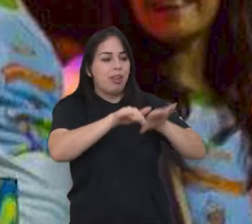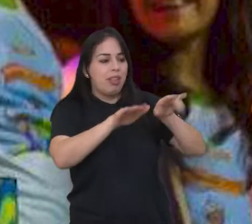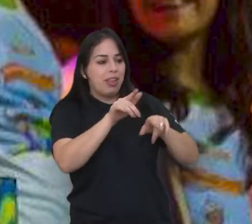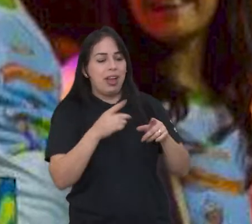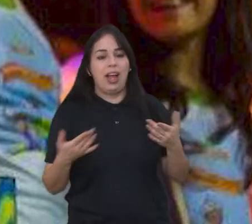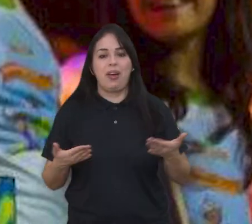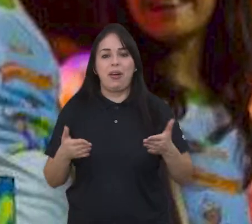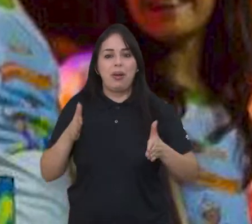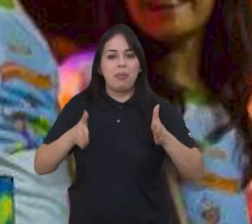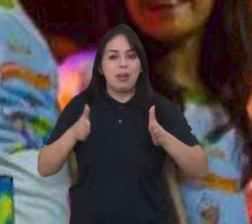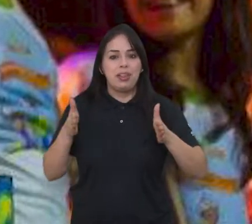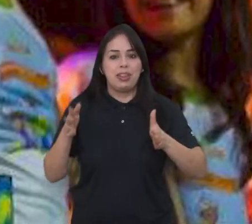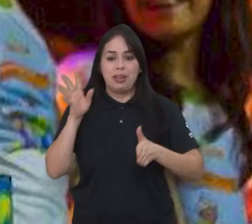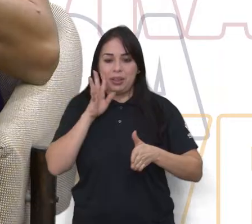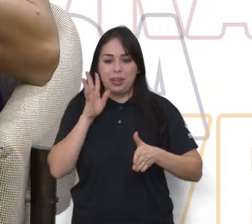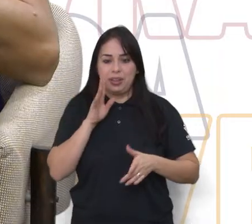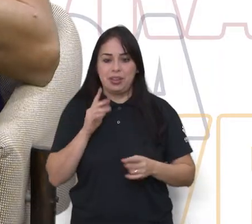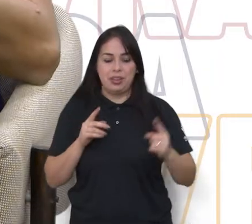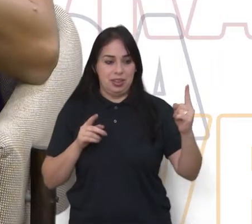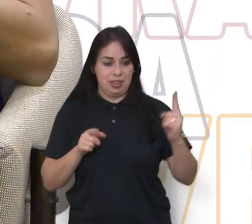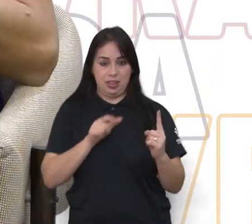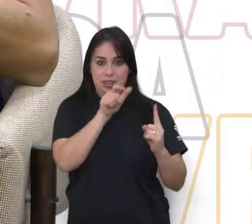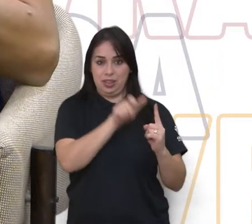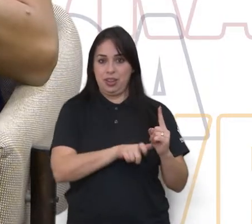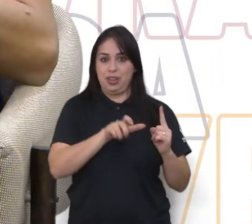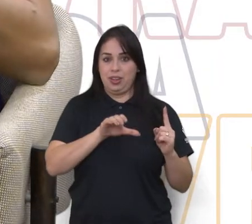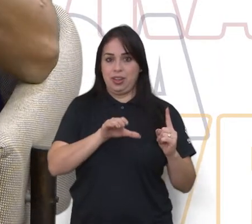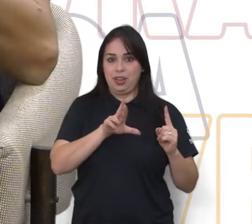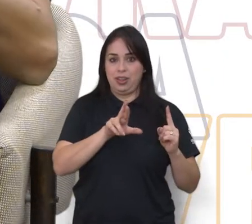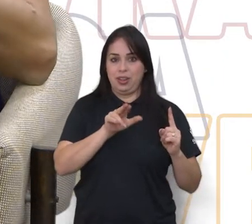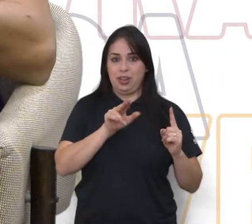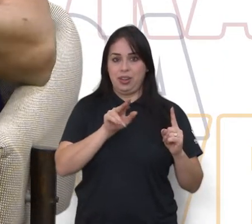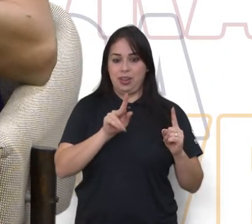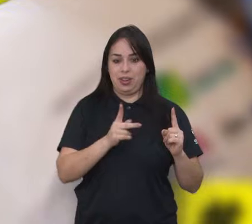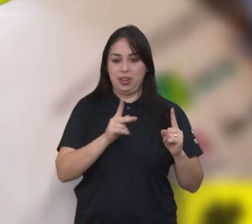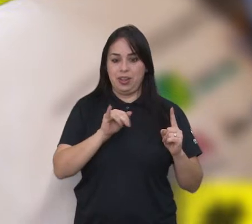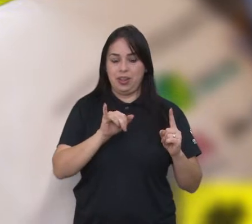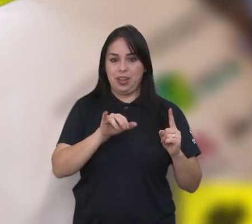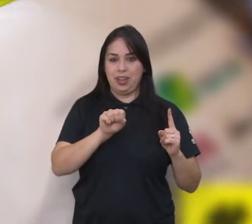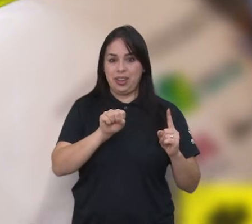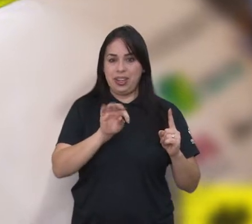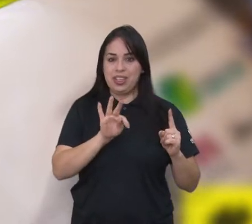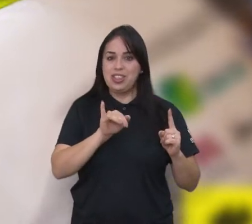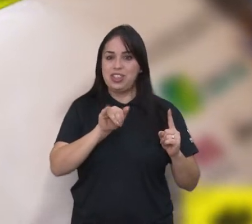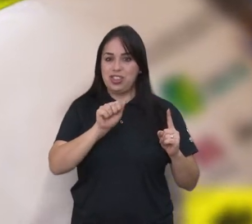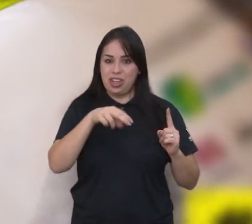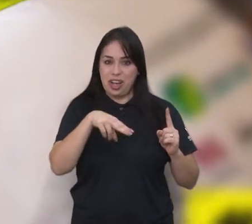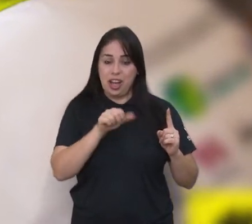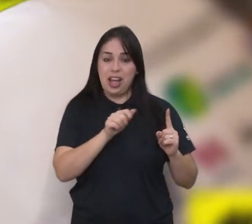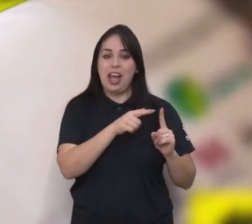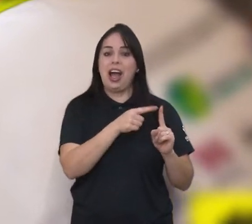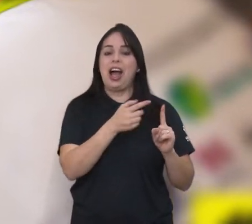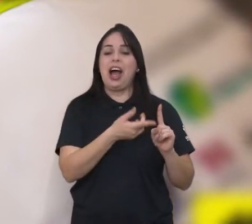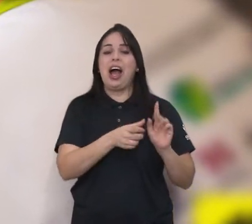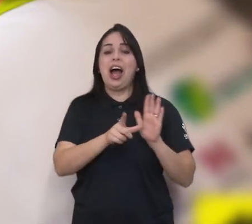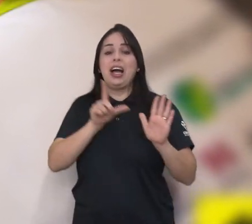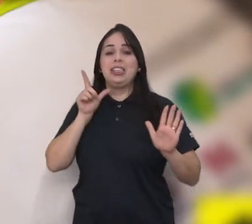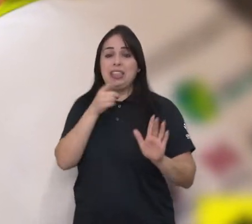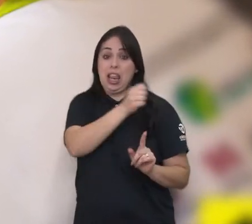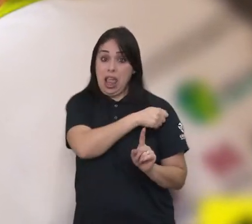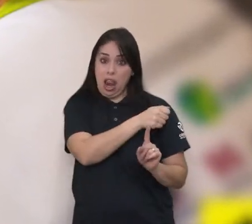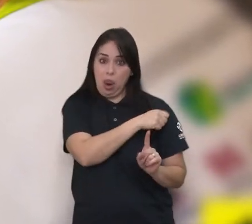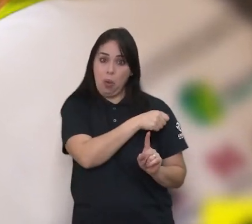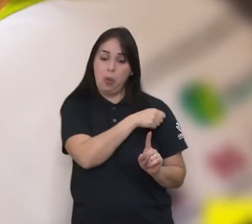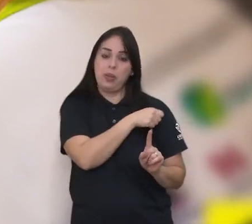inclusive, que tem um rapaz, que é o Christian. O Christian, ele foi um dos alunos do projeto no bairro